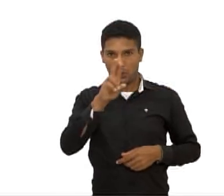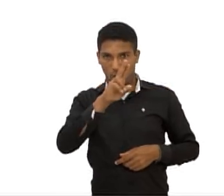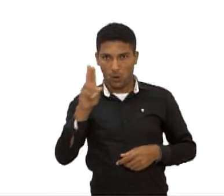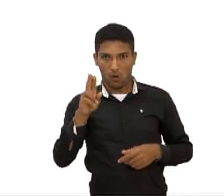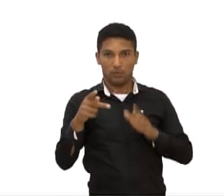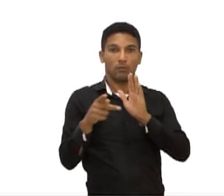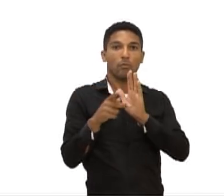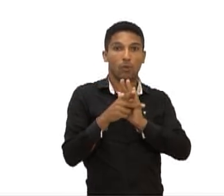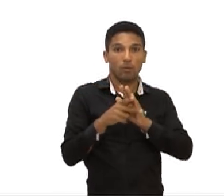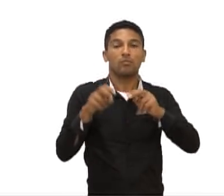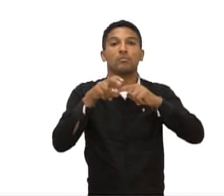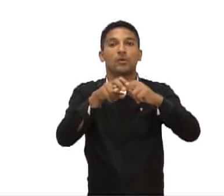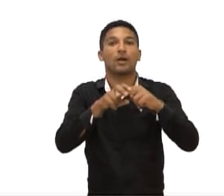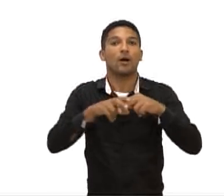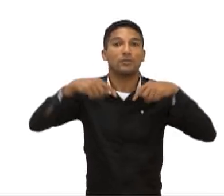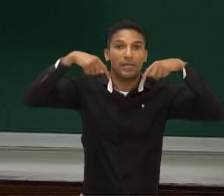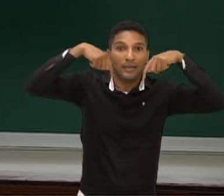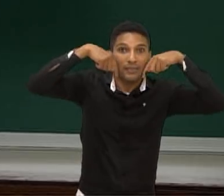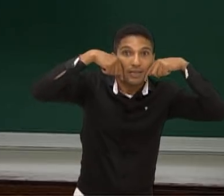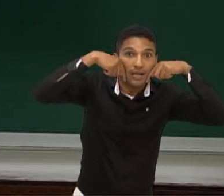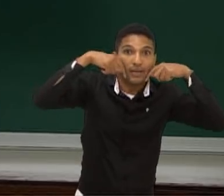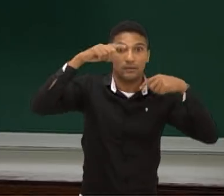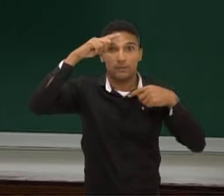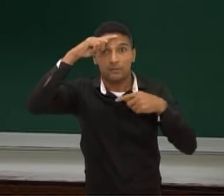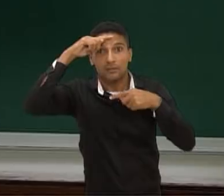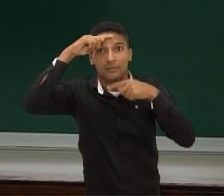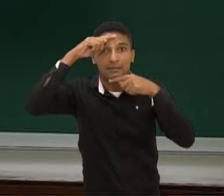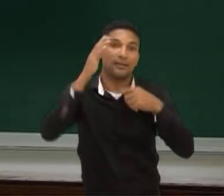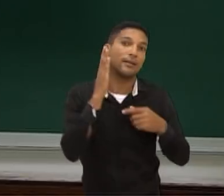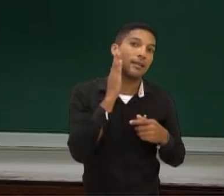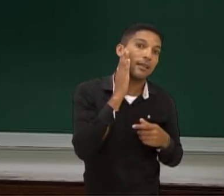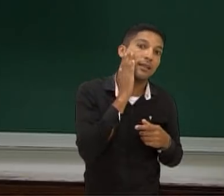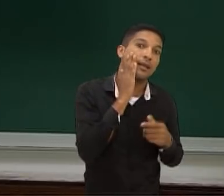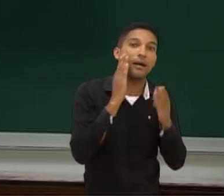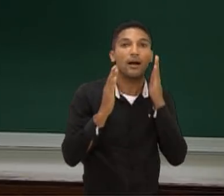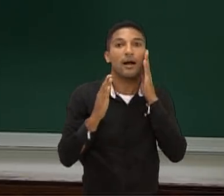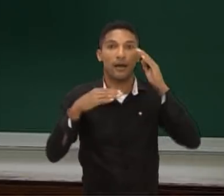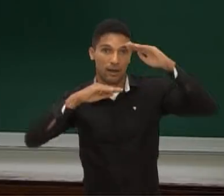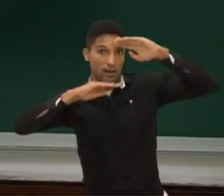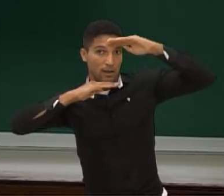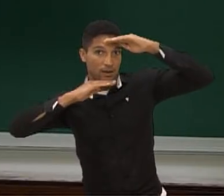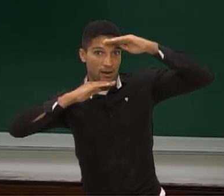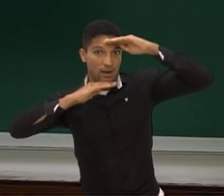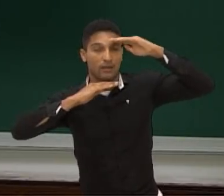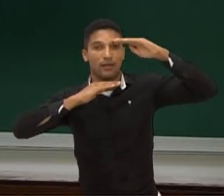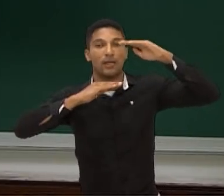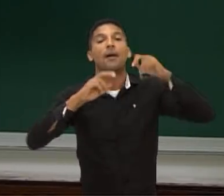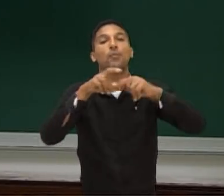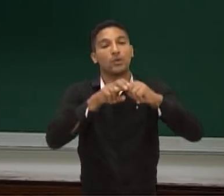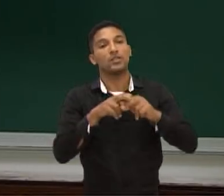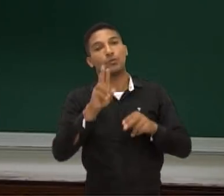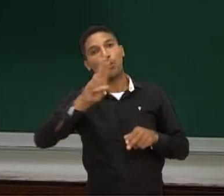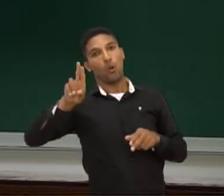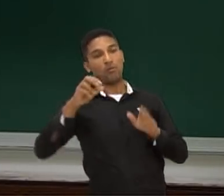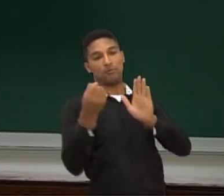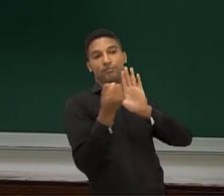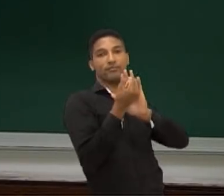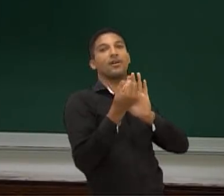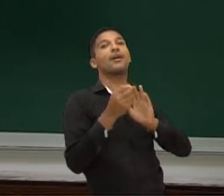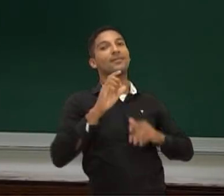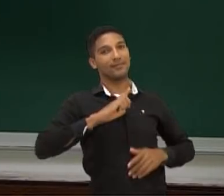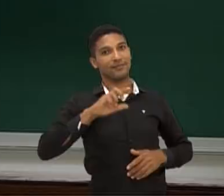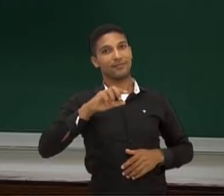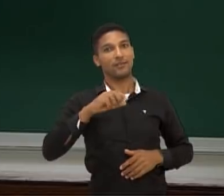de reta que se cruzam? Então, olha lá, os polígonos não regulares possuem segmentos de retas que se cruzam? Então,